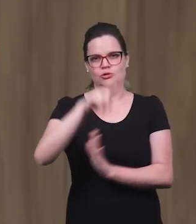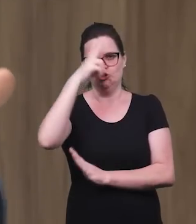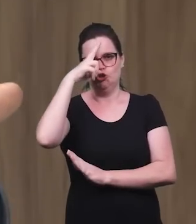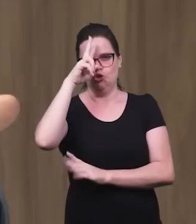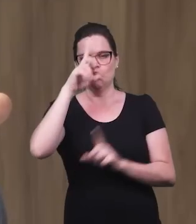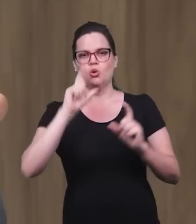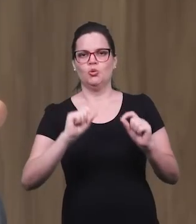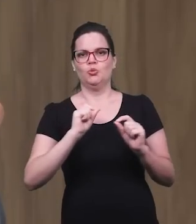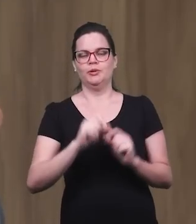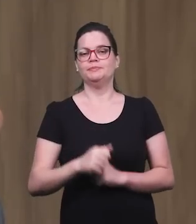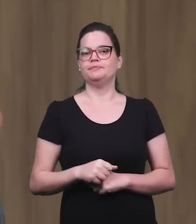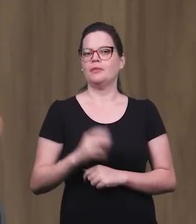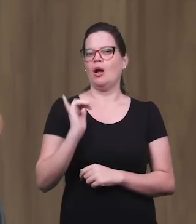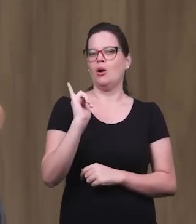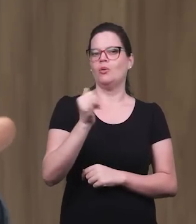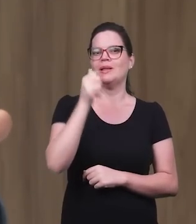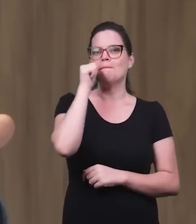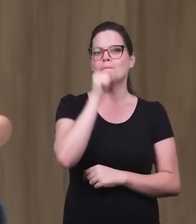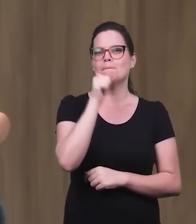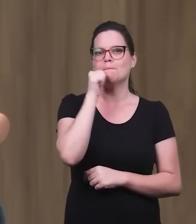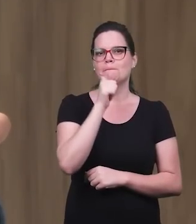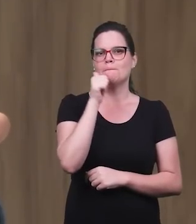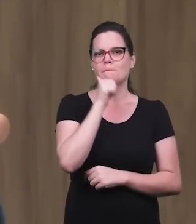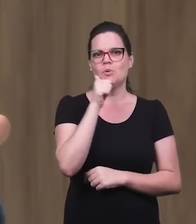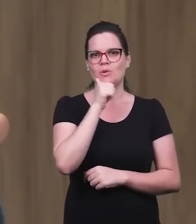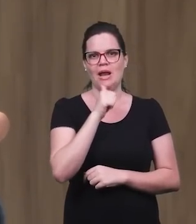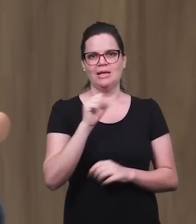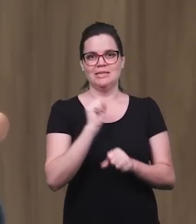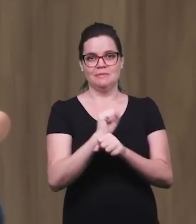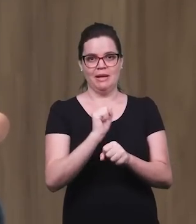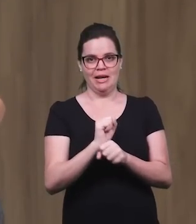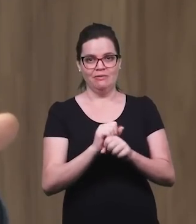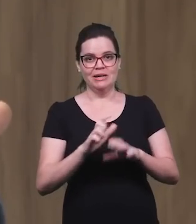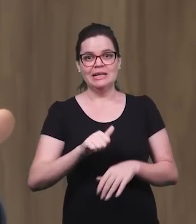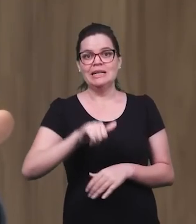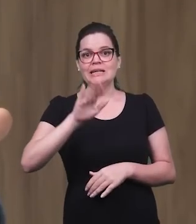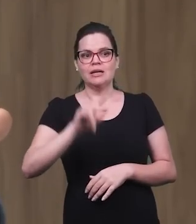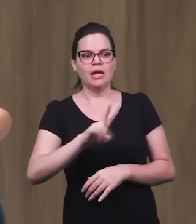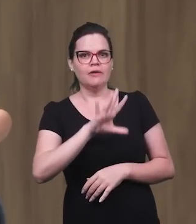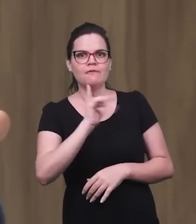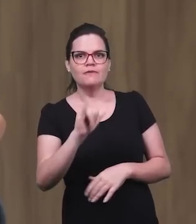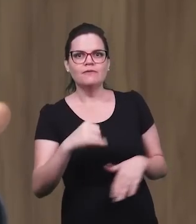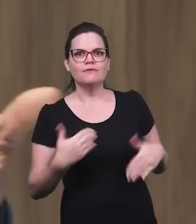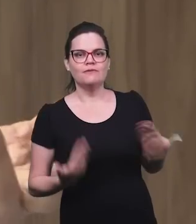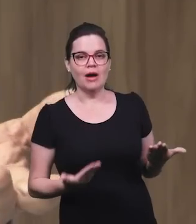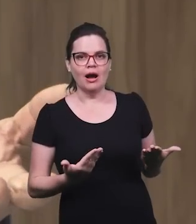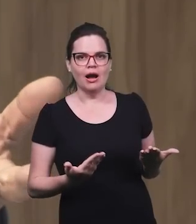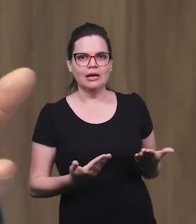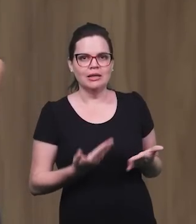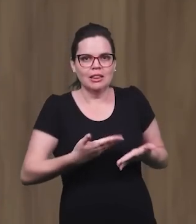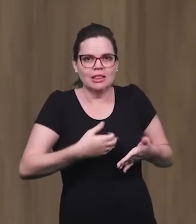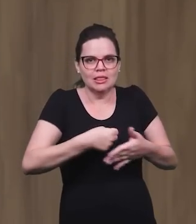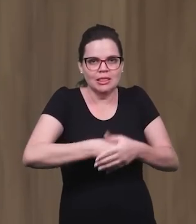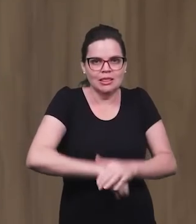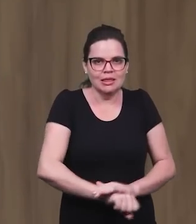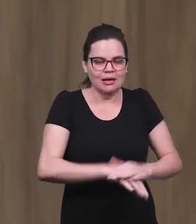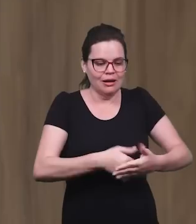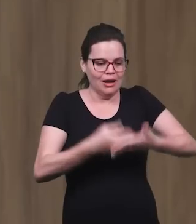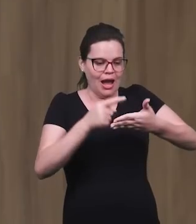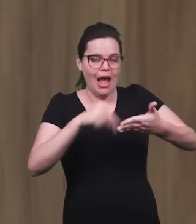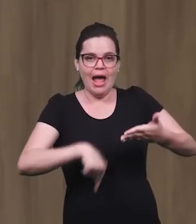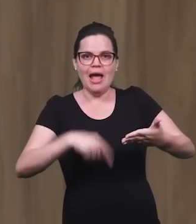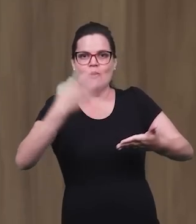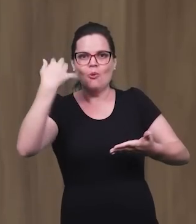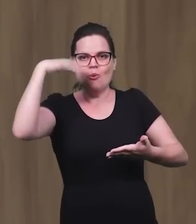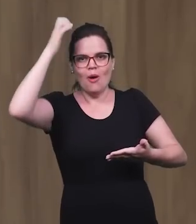em Israel, elas esperavam que delas nasceria o Messias. Tanto é que, por exemplo, veio o caso de Ana. Alguns historiadores contam que Ana, quando